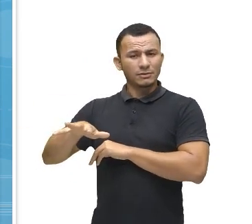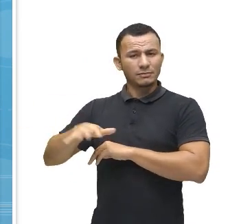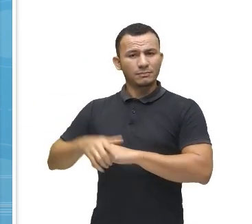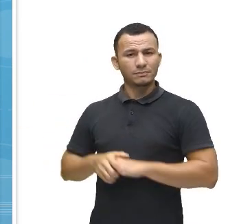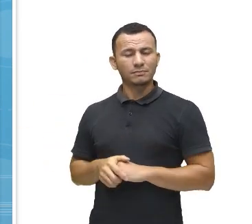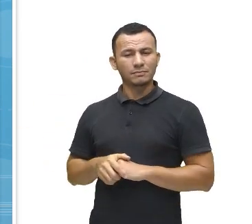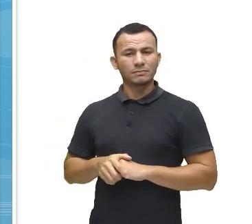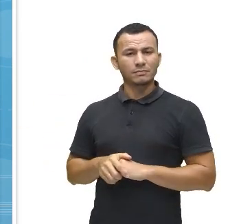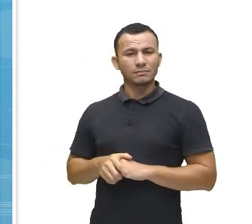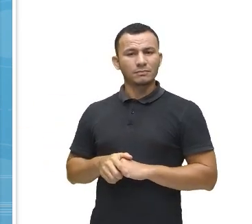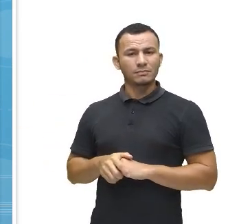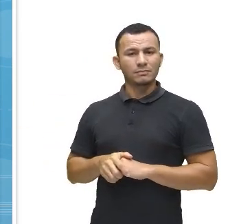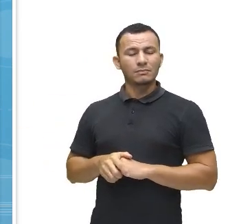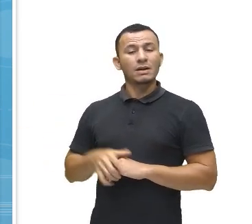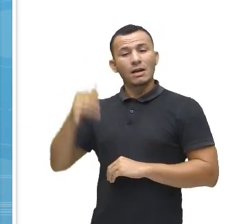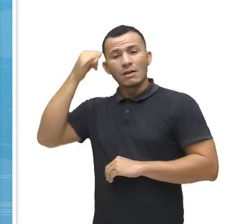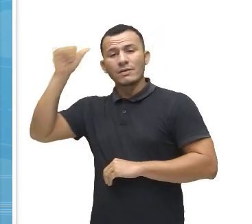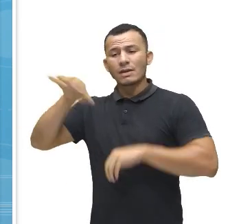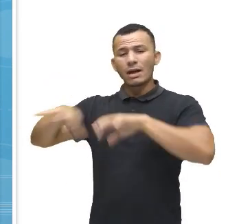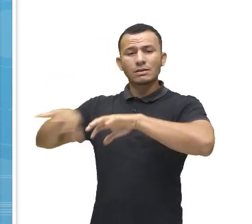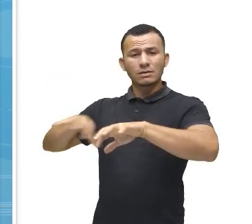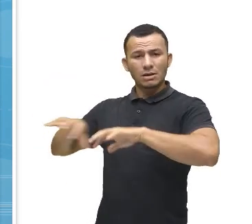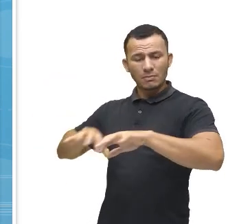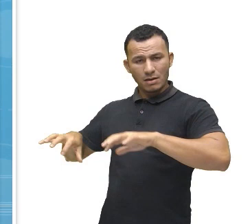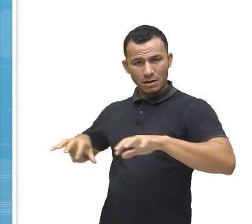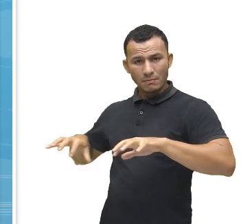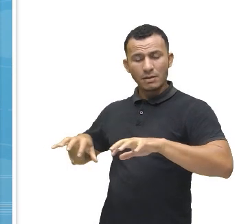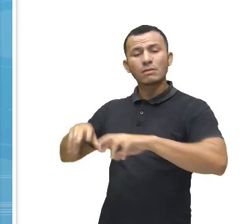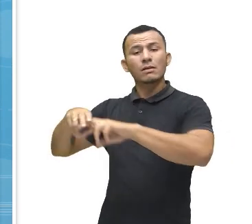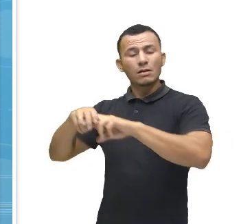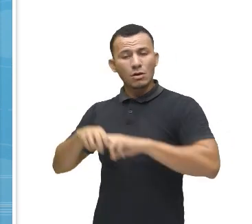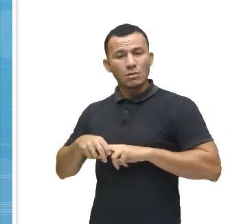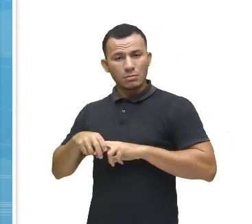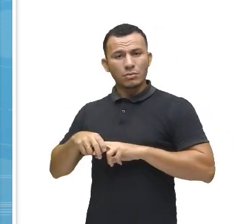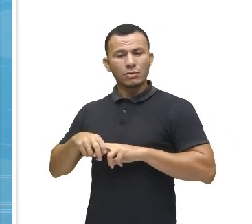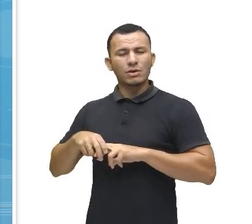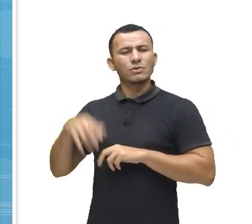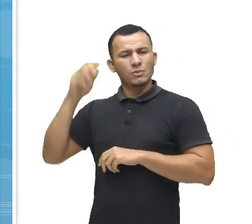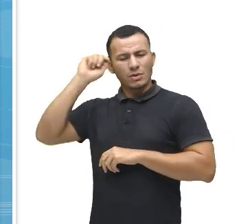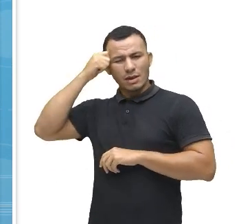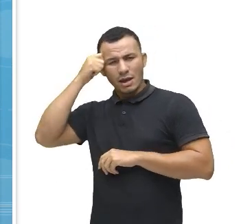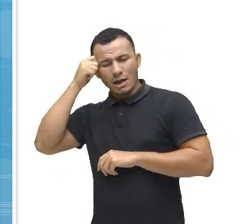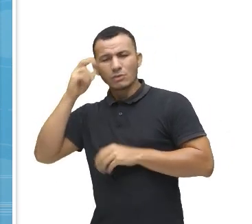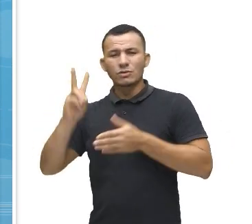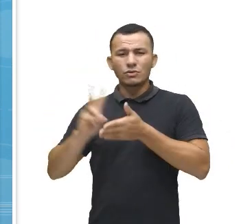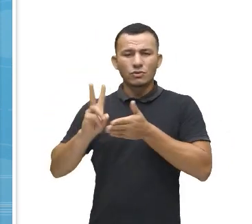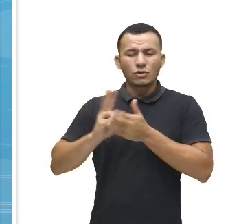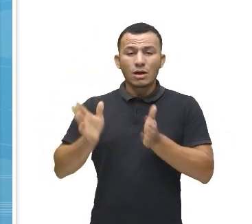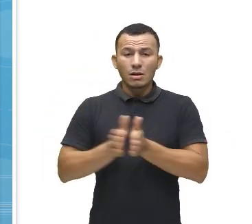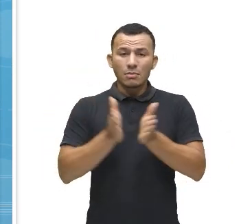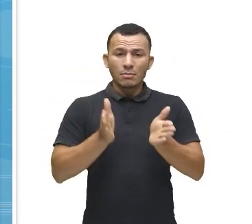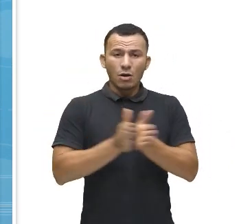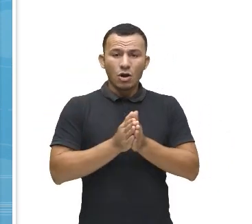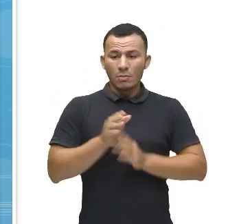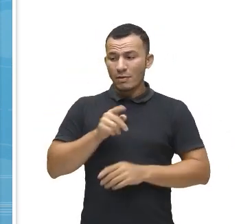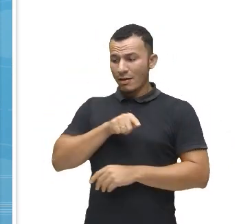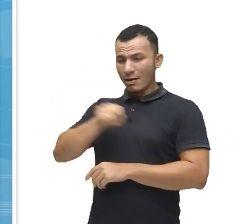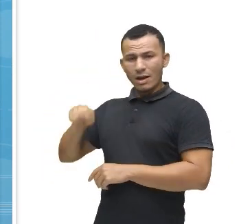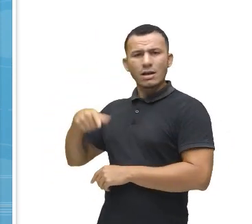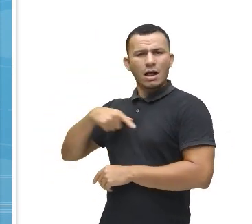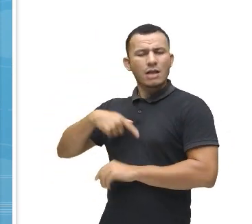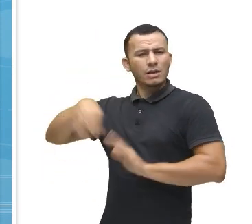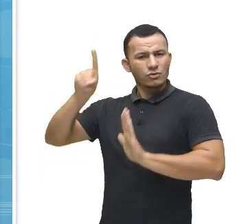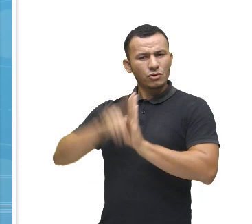ciclo de segregação espacial, já que, comumente, negros, indígenas e pobres têm direito de viver em espaços